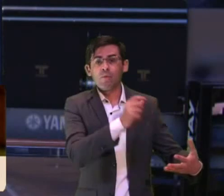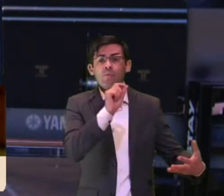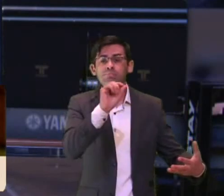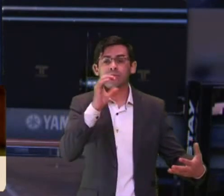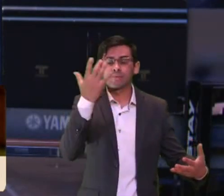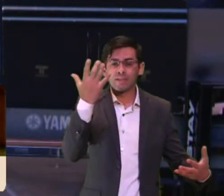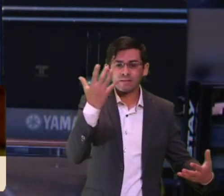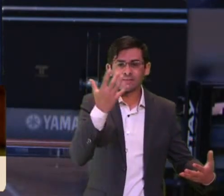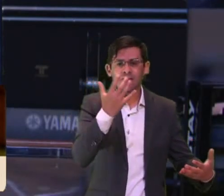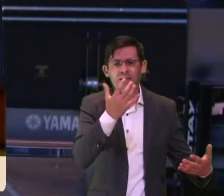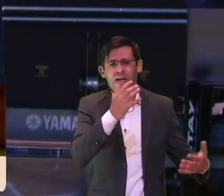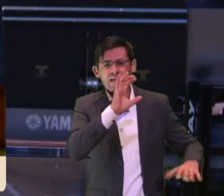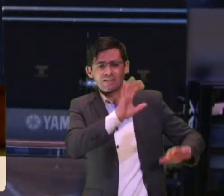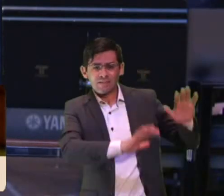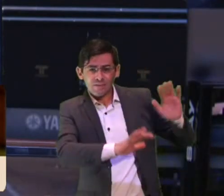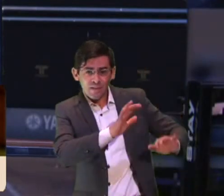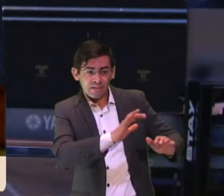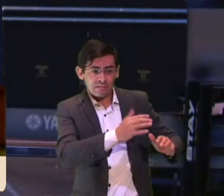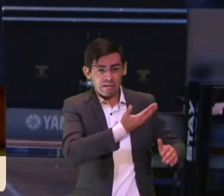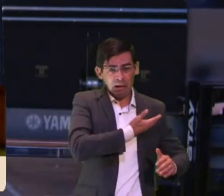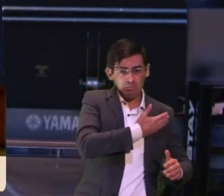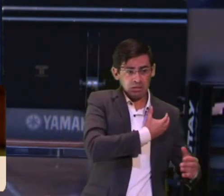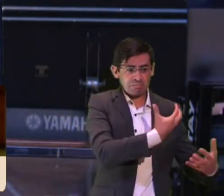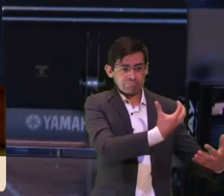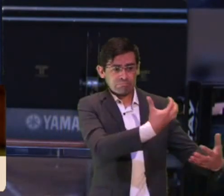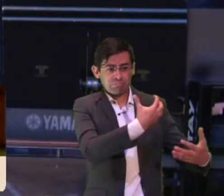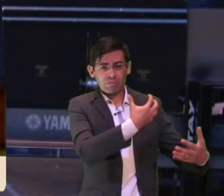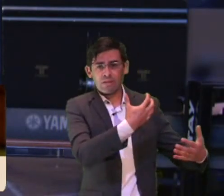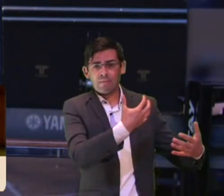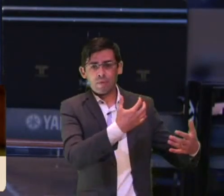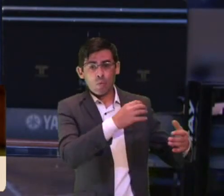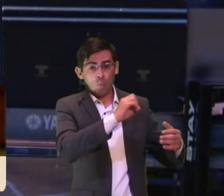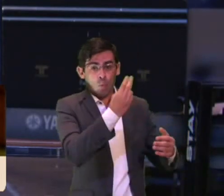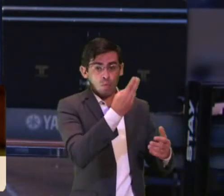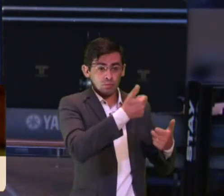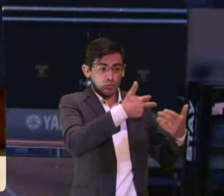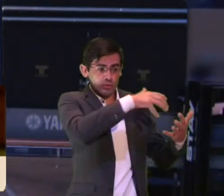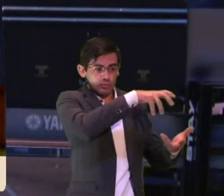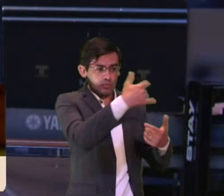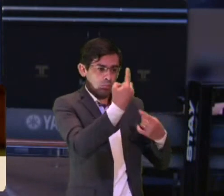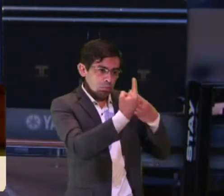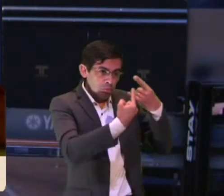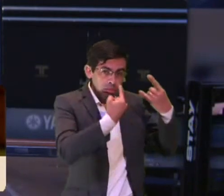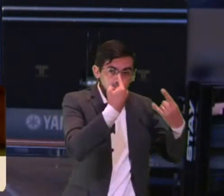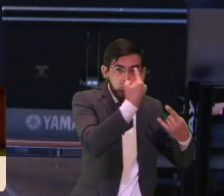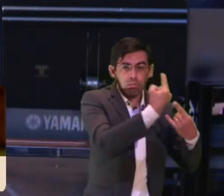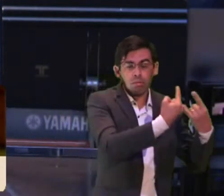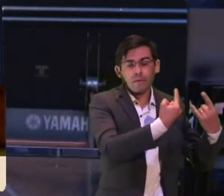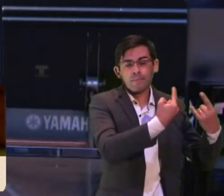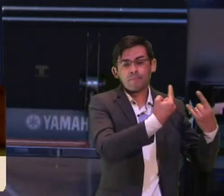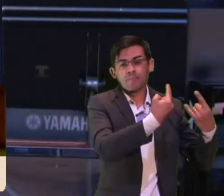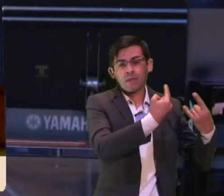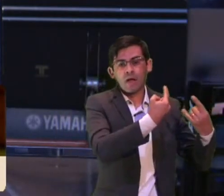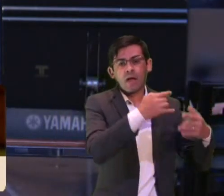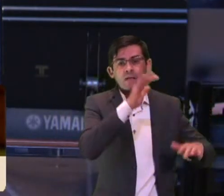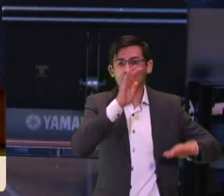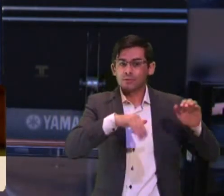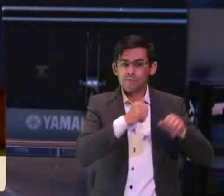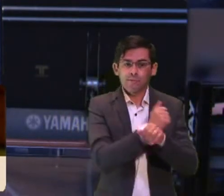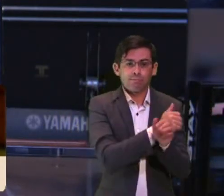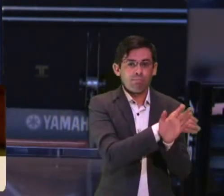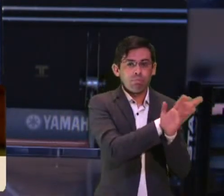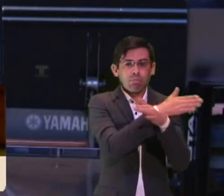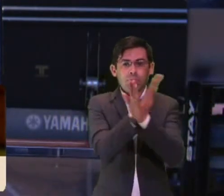quando as pressões culturais elas se tornam mais fortes, nos